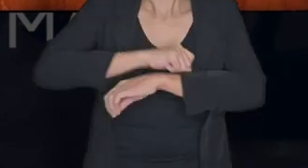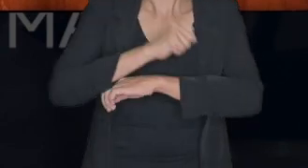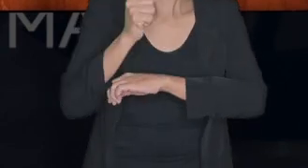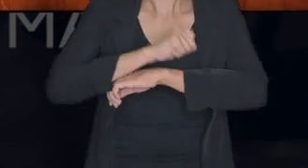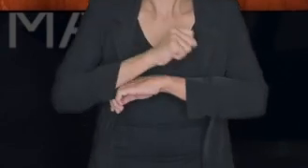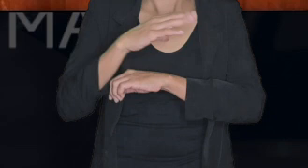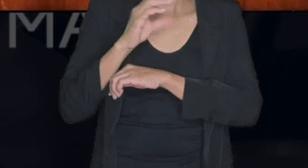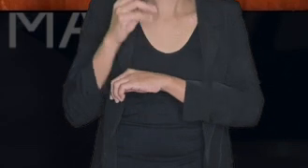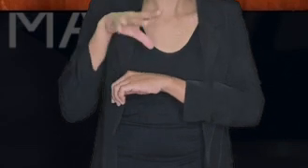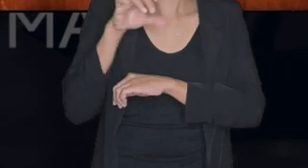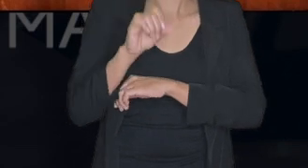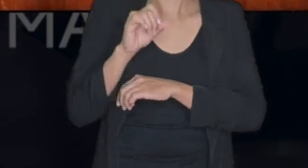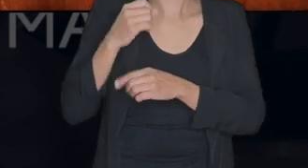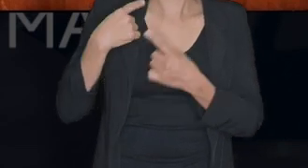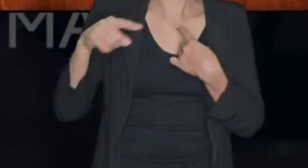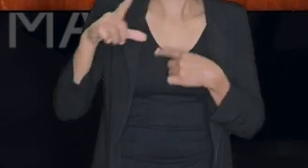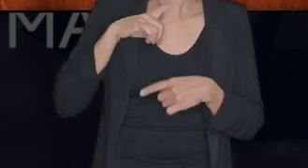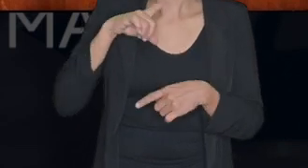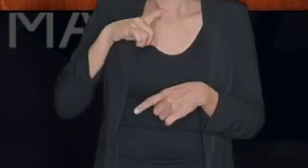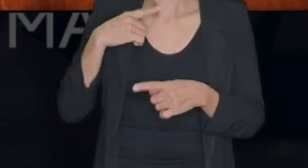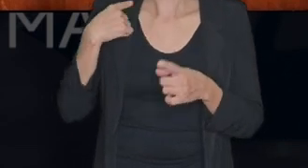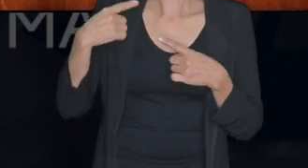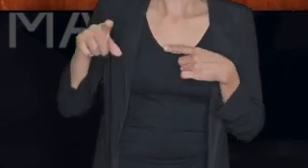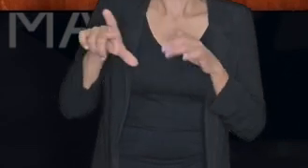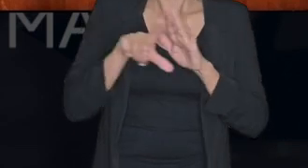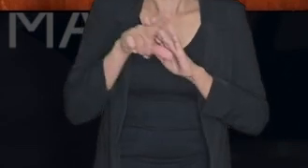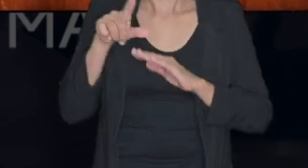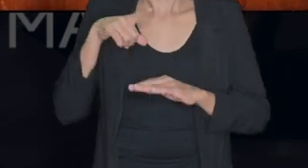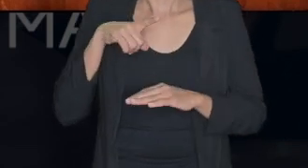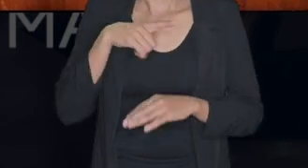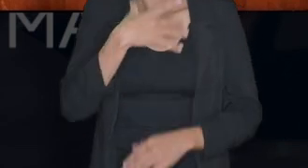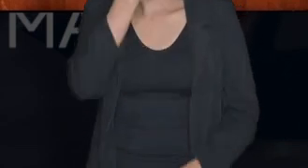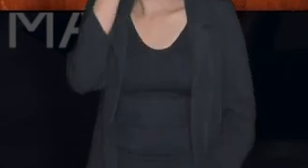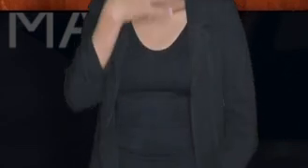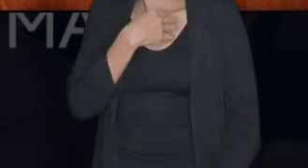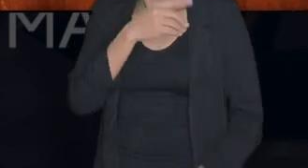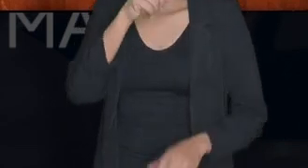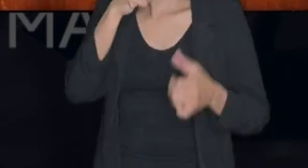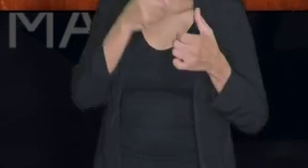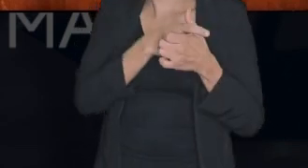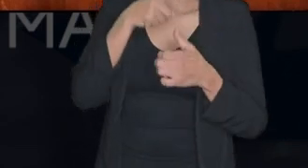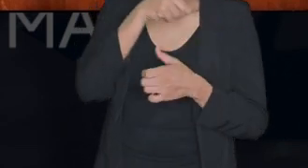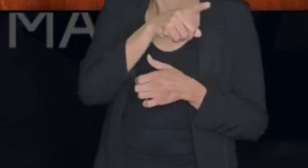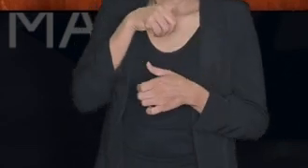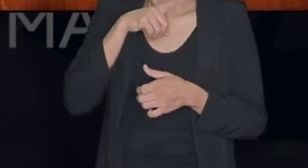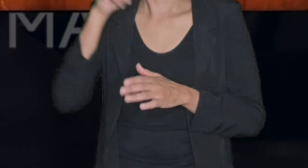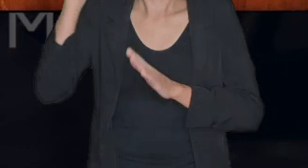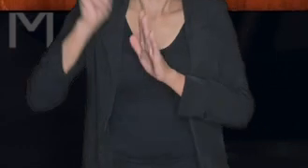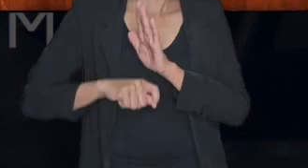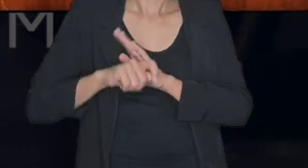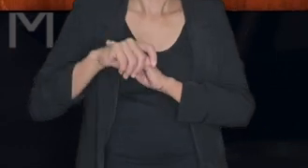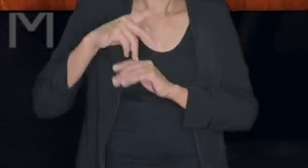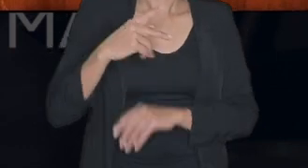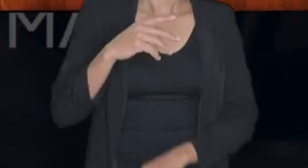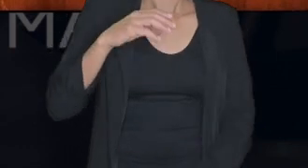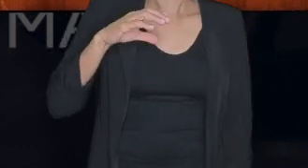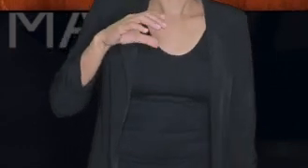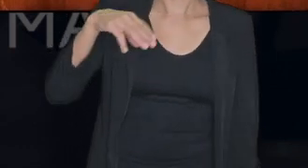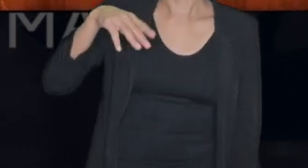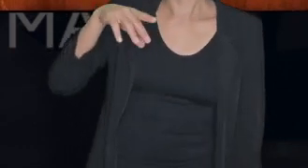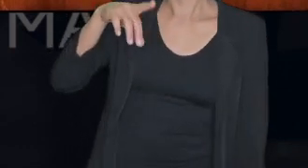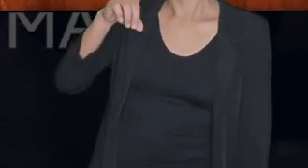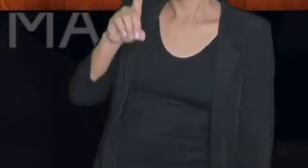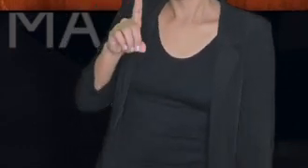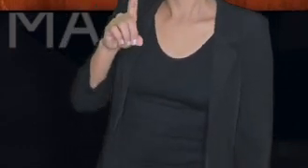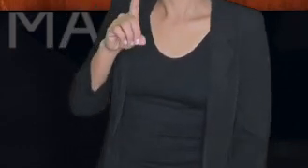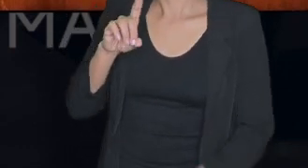econômica. Os herdeiros vão ser tributados no ITCMD. Ponto. Isso é importante que se diga. Agora, depois também vale a